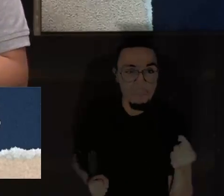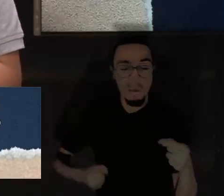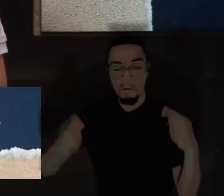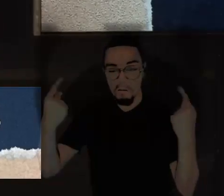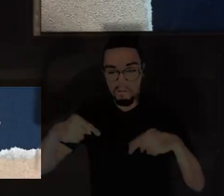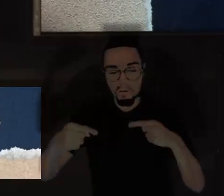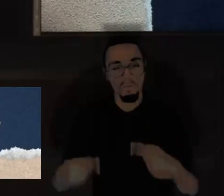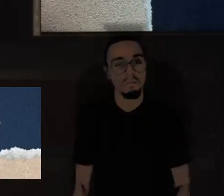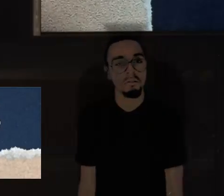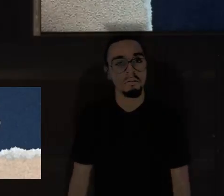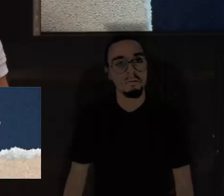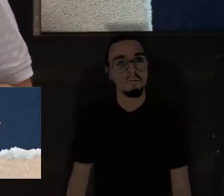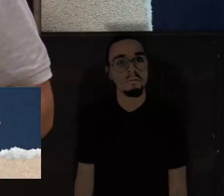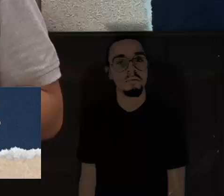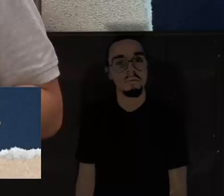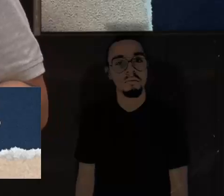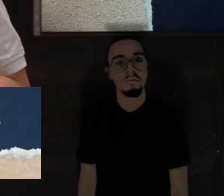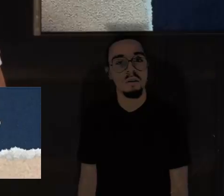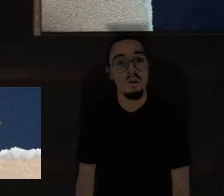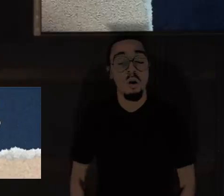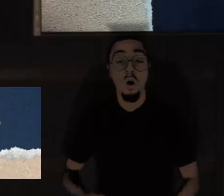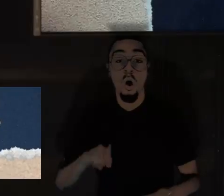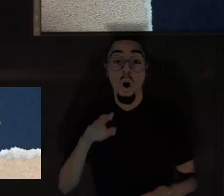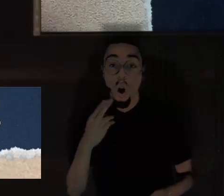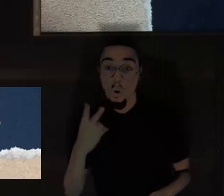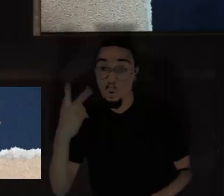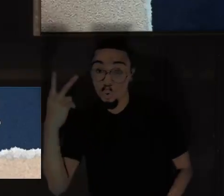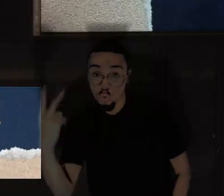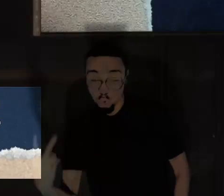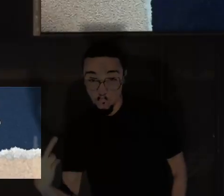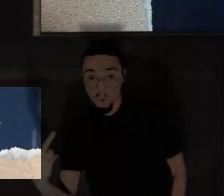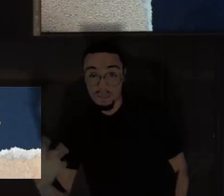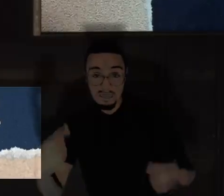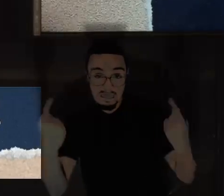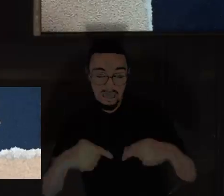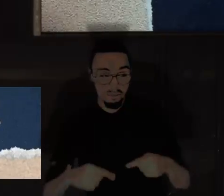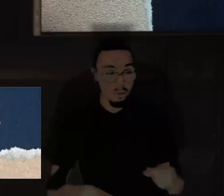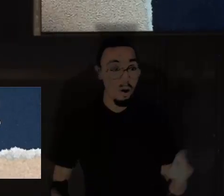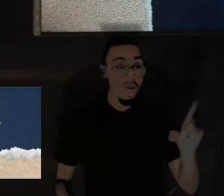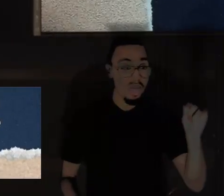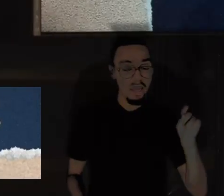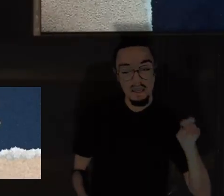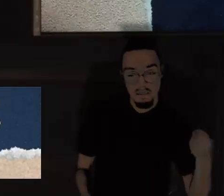Ou dois porem em fuga 10 mil? A não ser que a sua rocha